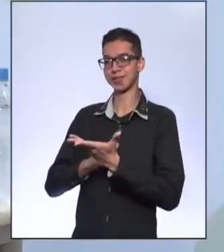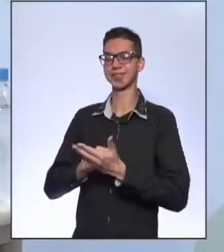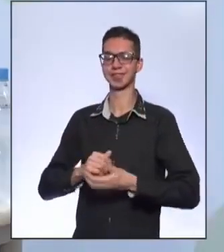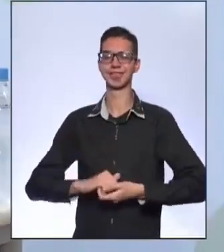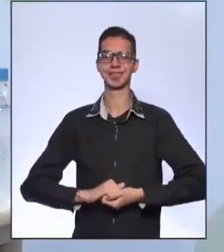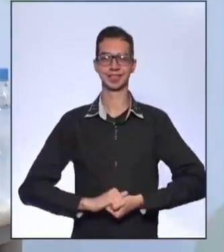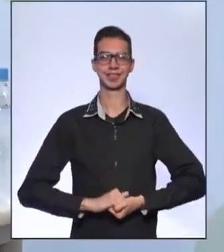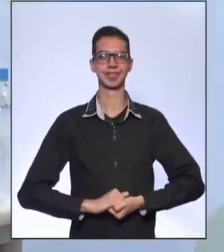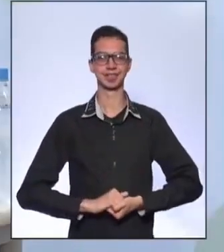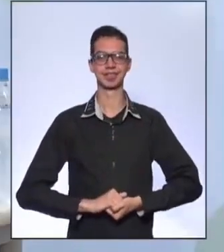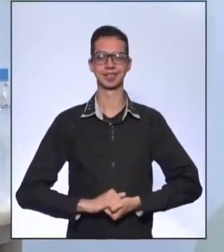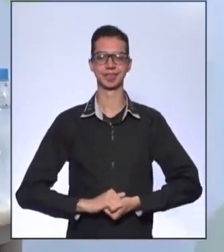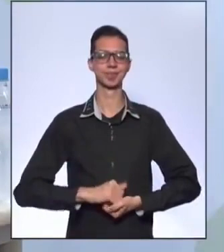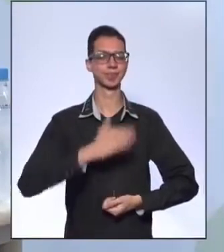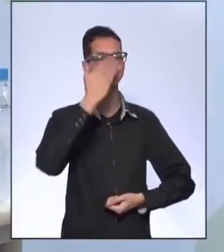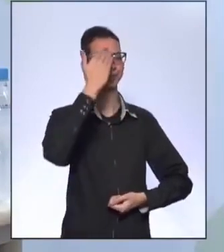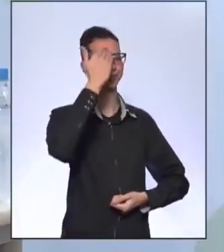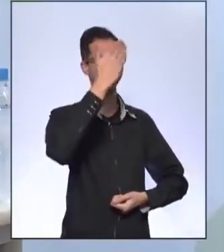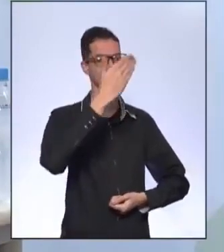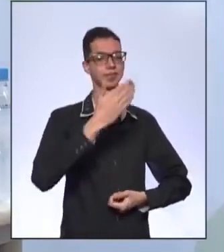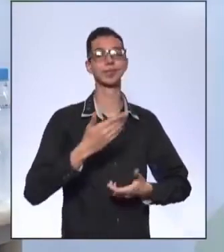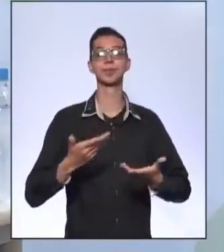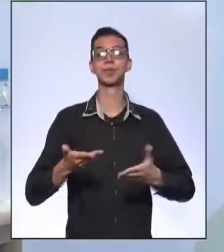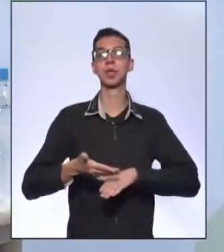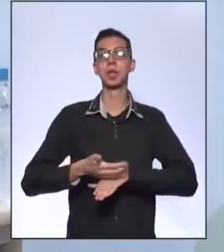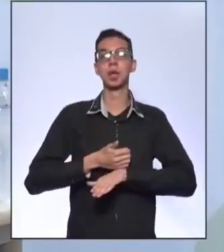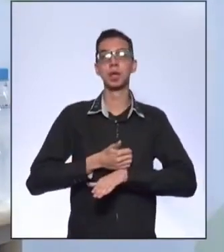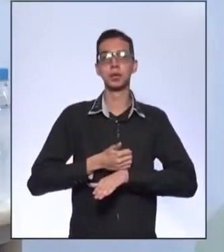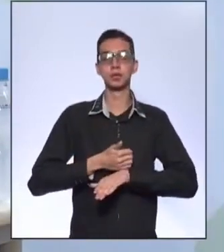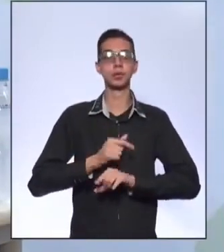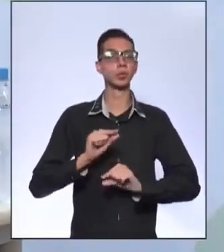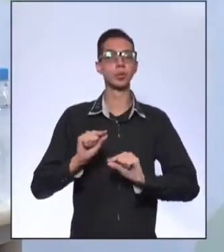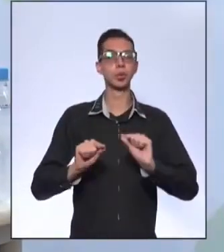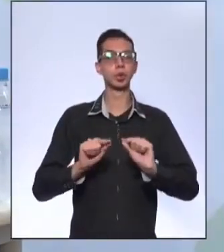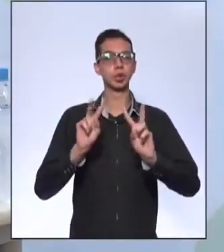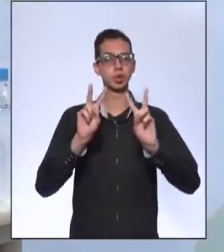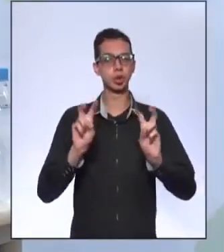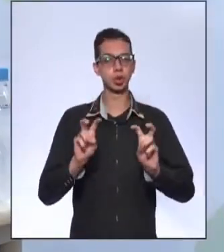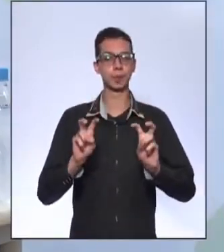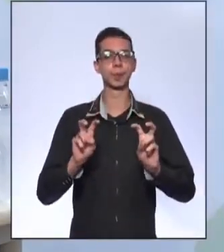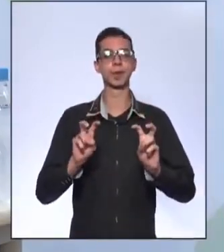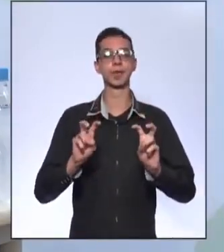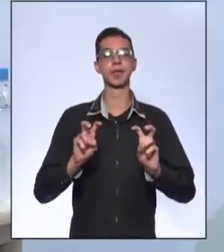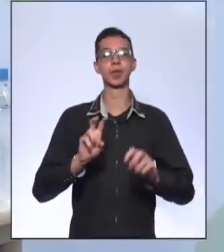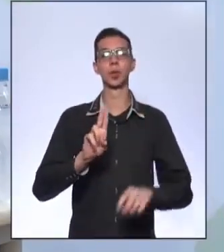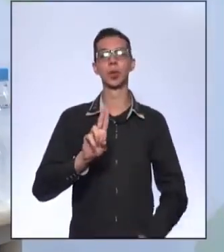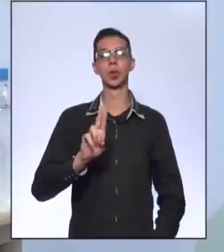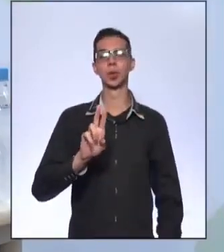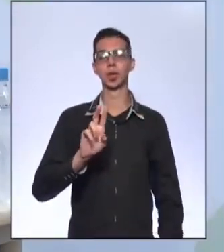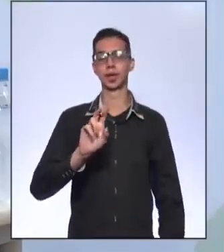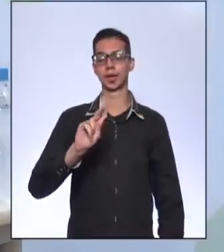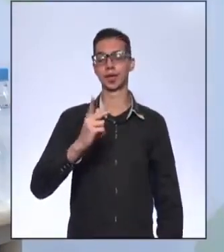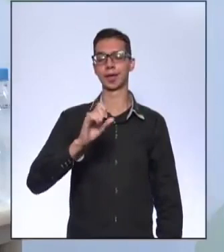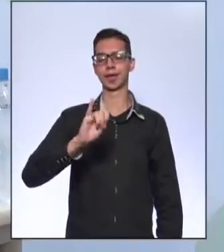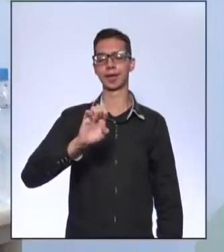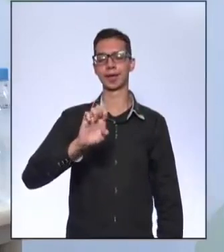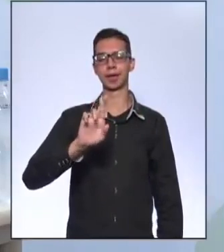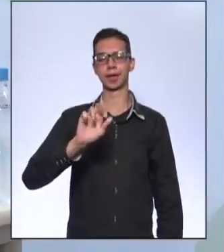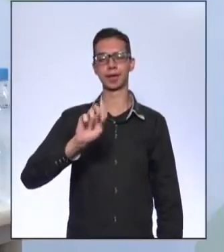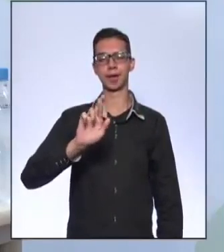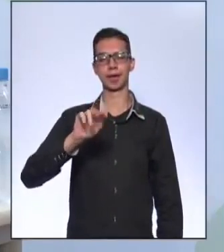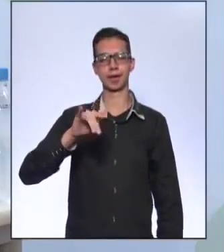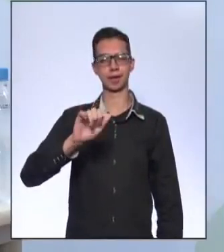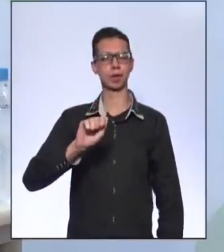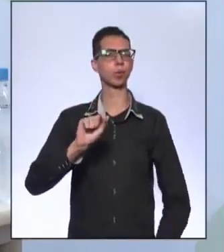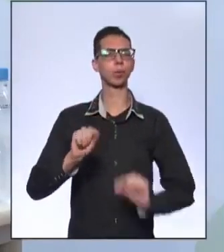Então vamos seguir aí nós vamos ter antes de começares a questão da hierarquia urbana saber o tanto que vocês aí conhecem sobre a